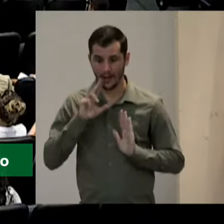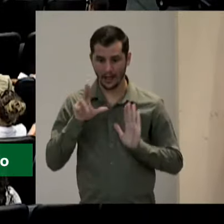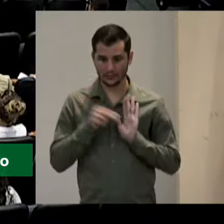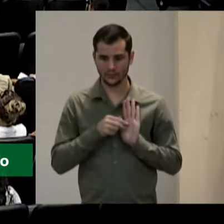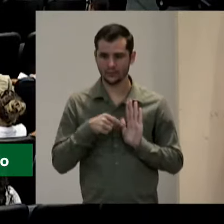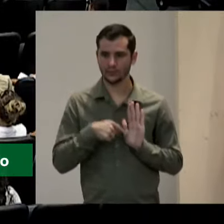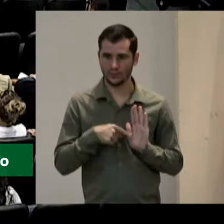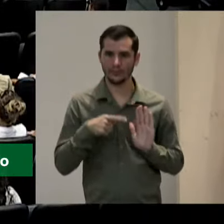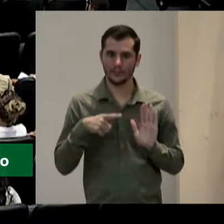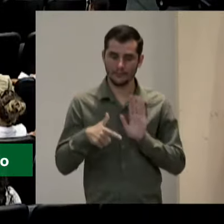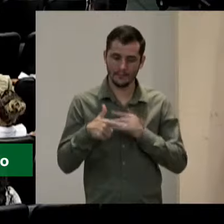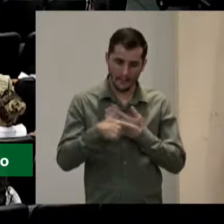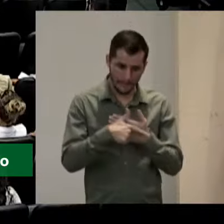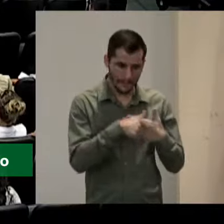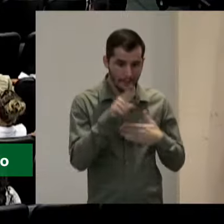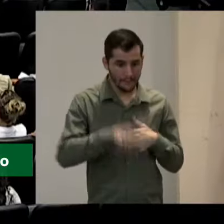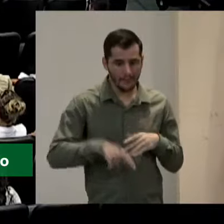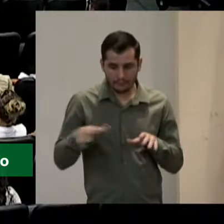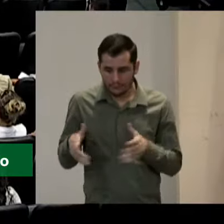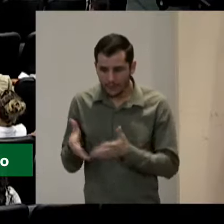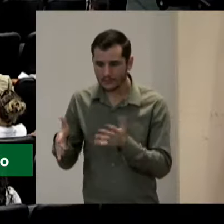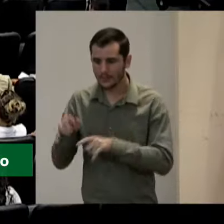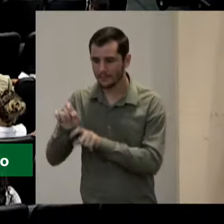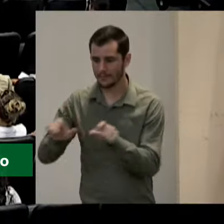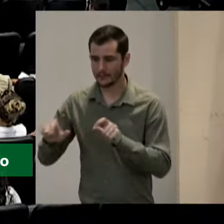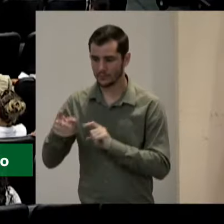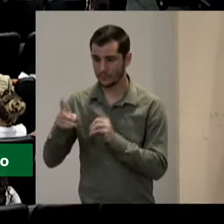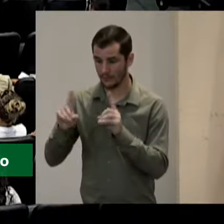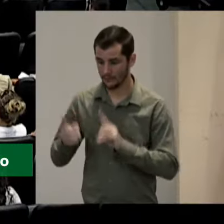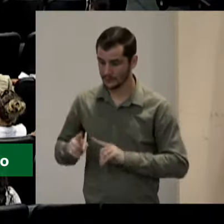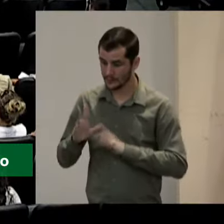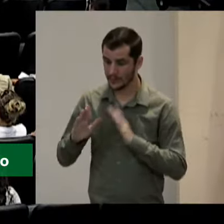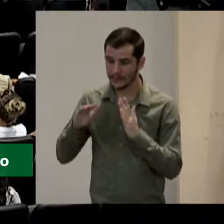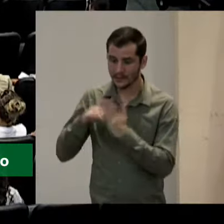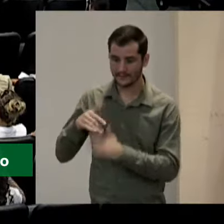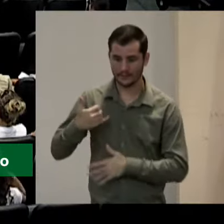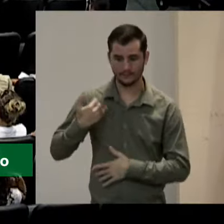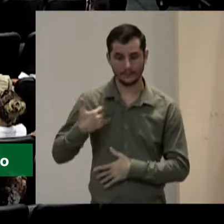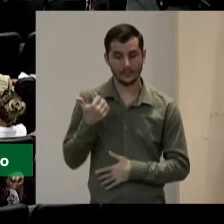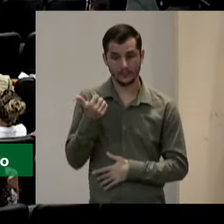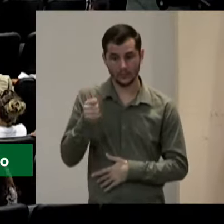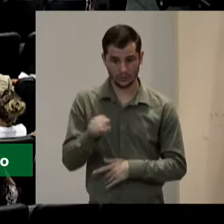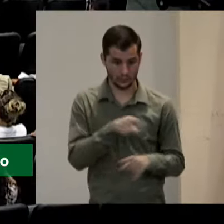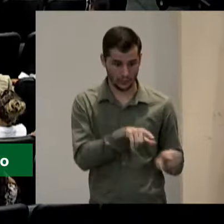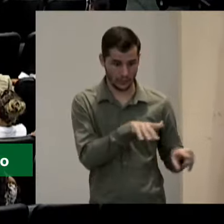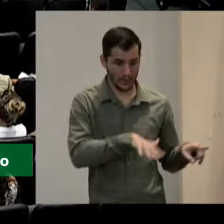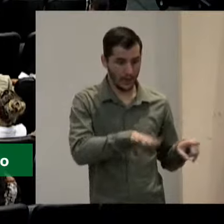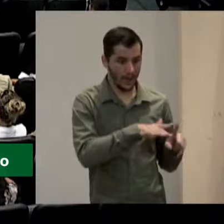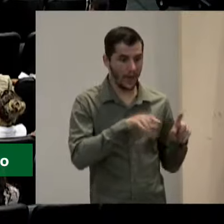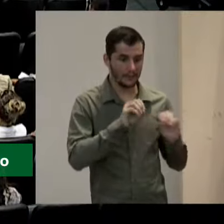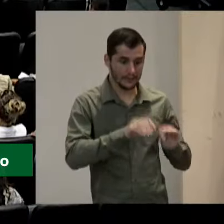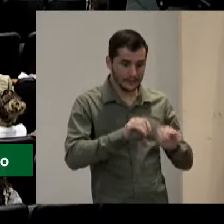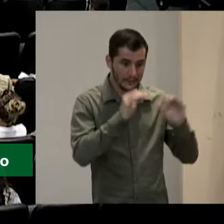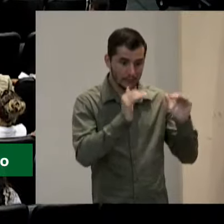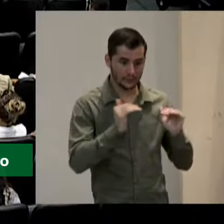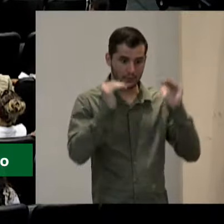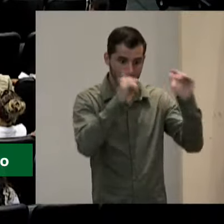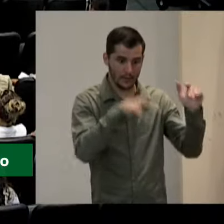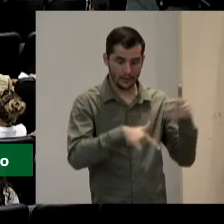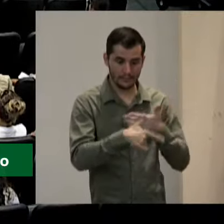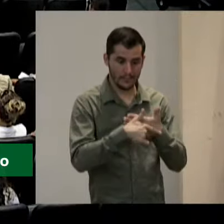da pessoa com deficiência, até os 18 anos de idade. No ensino superior, esse papel já deve ser assegurado e assumido